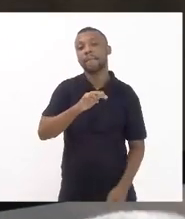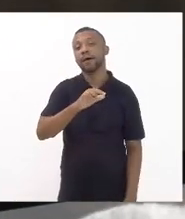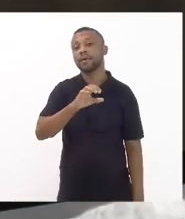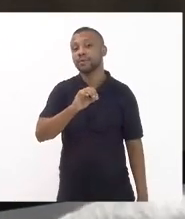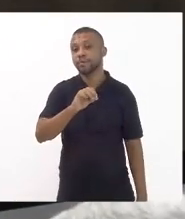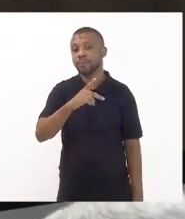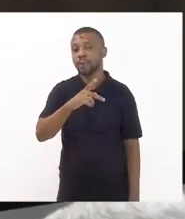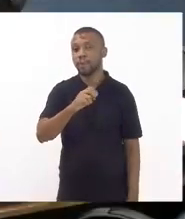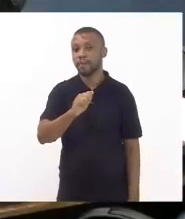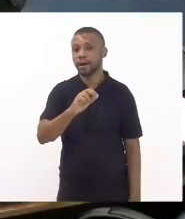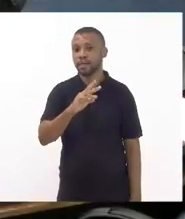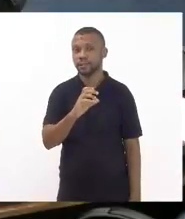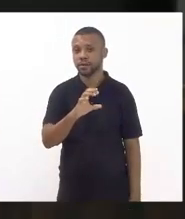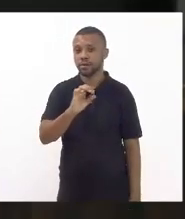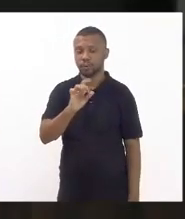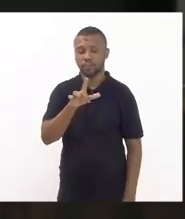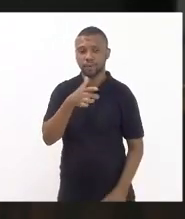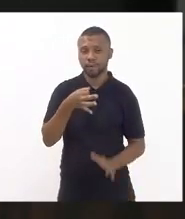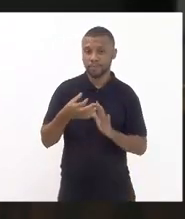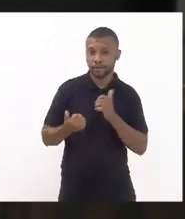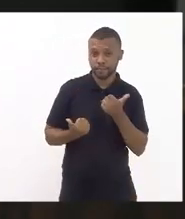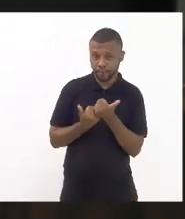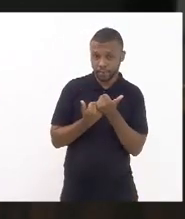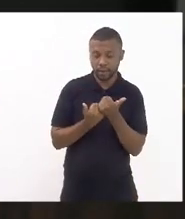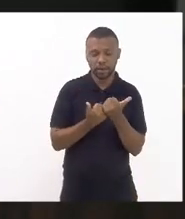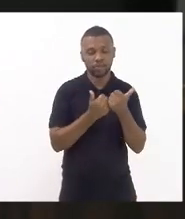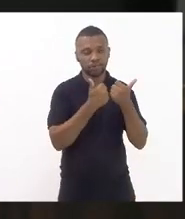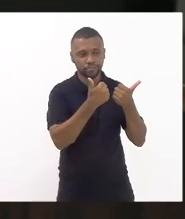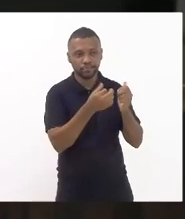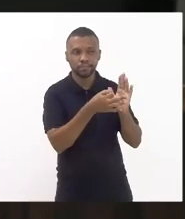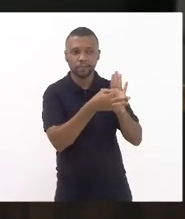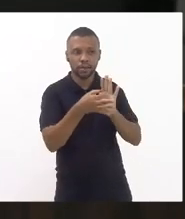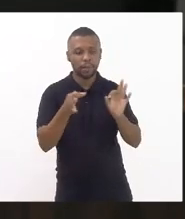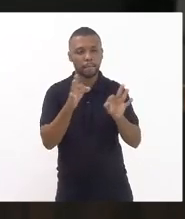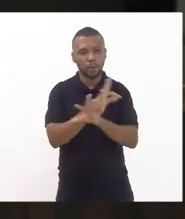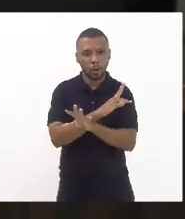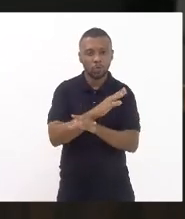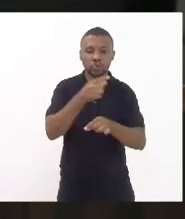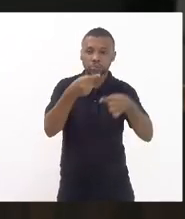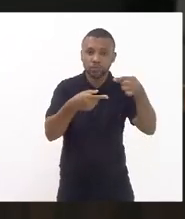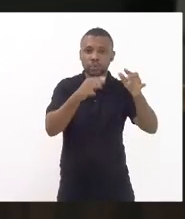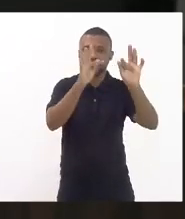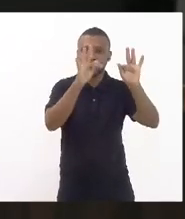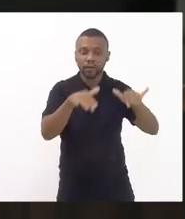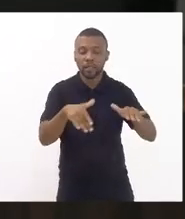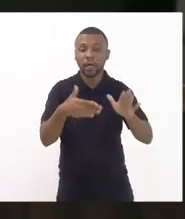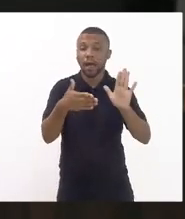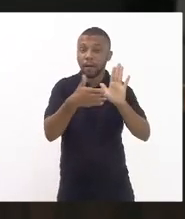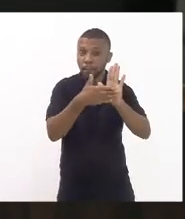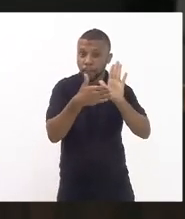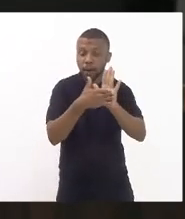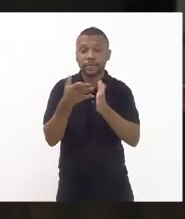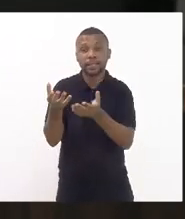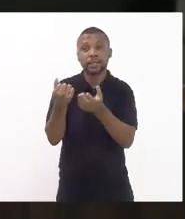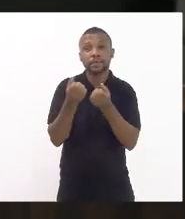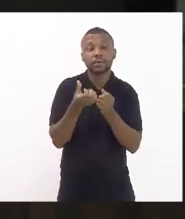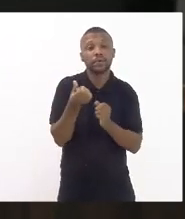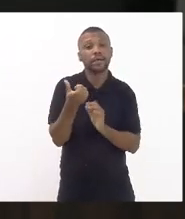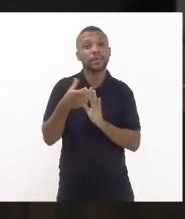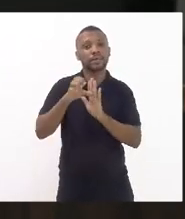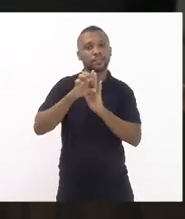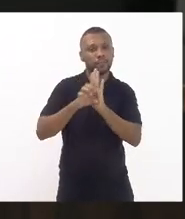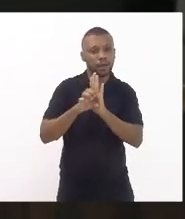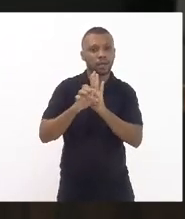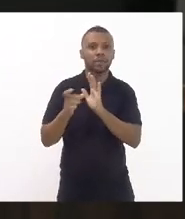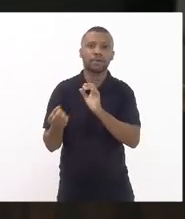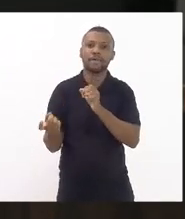Favorável, presidente. Pareceres emitidos em discussão. Não havendo ninguém queira discutir, encerrada a discussão. Presidente, proposta. Recebeu 6 emendas e